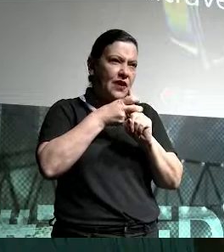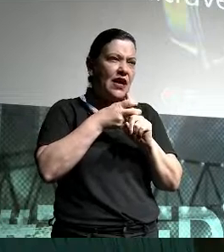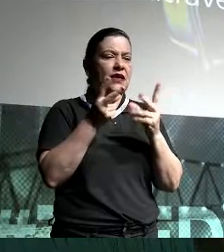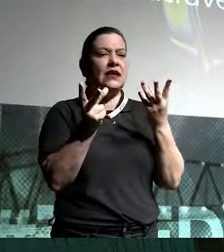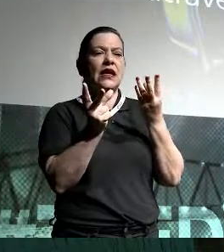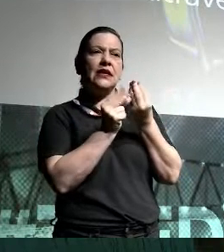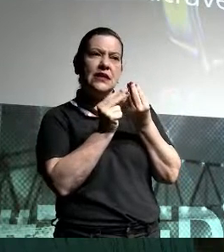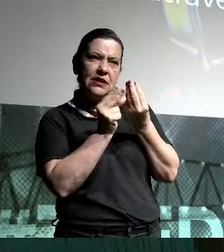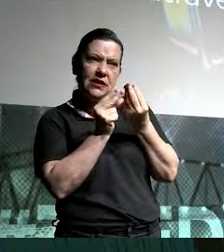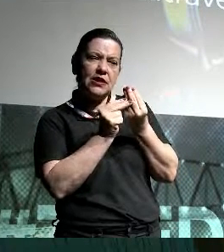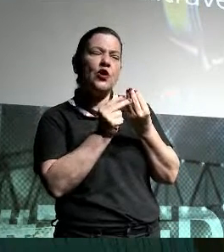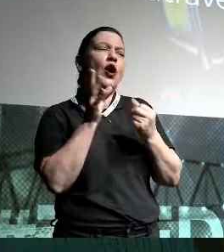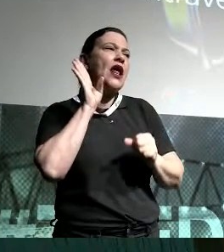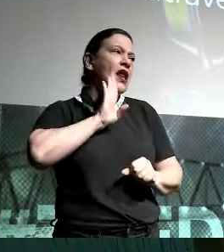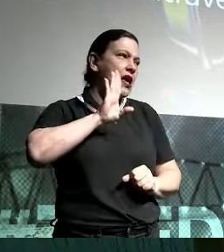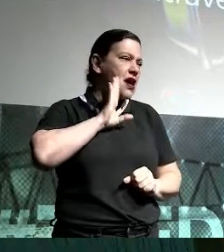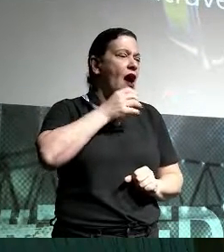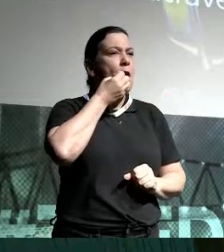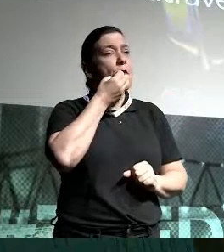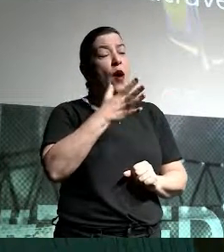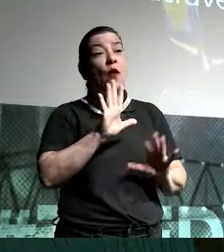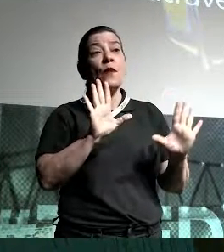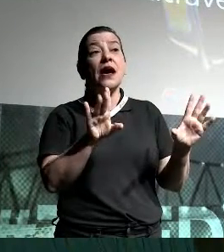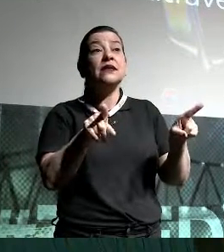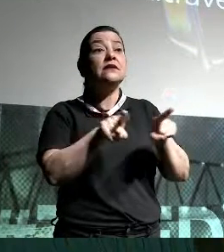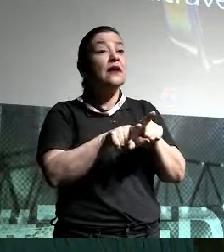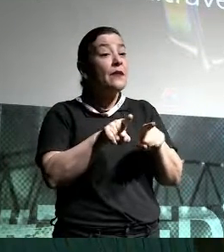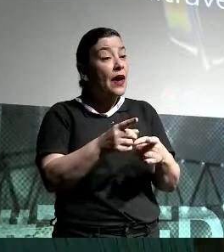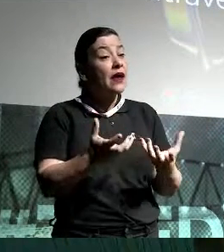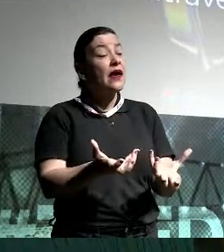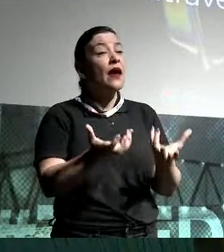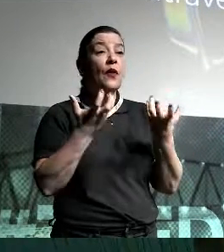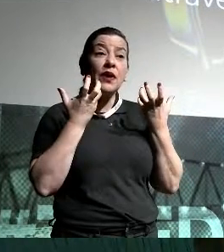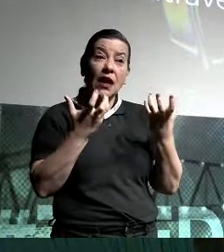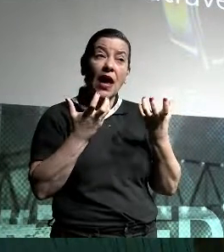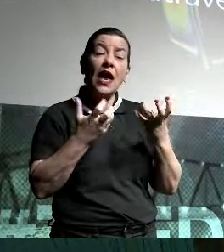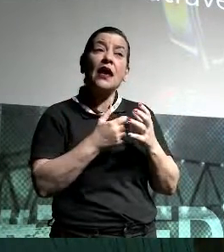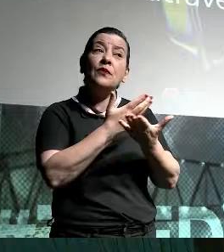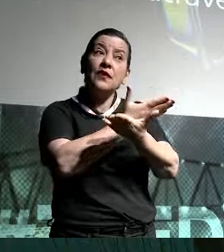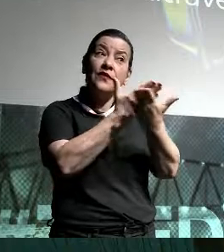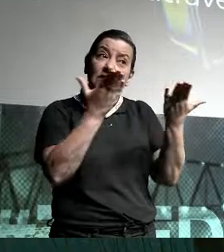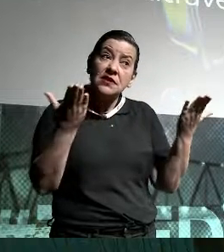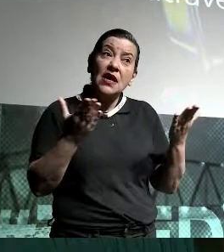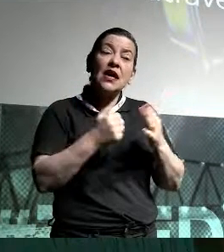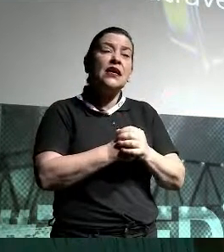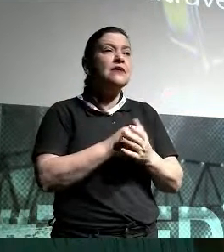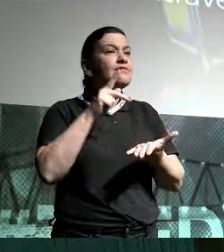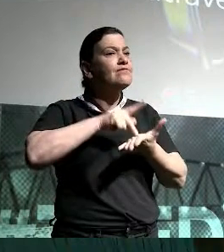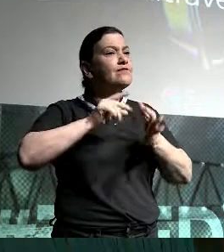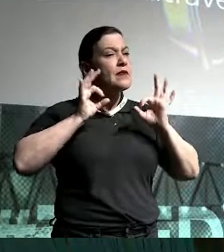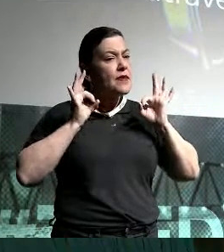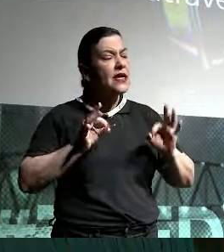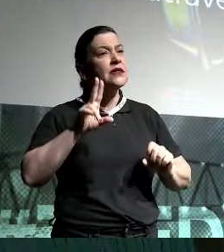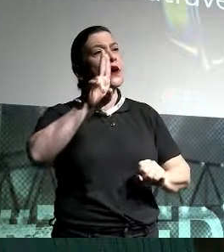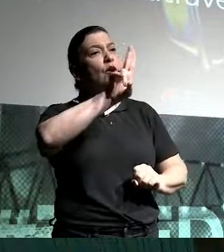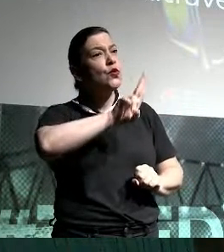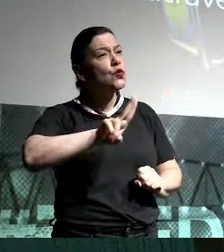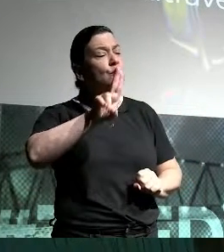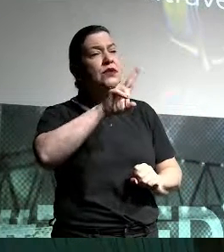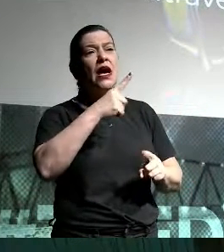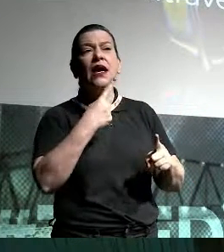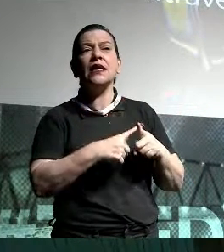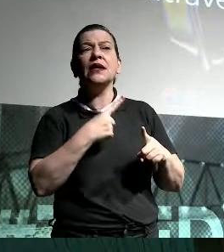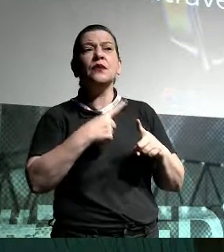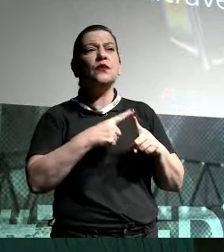super legal, super, mas assim, eu quero trazer para vocês também uma real utilidade e o motivo por que a